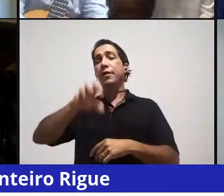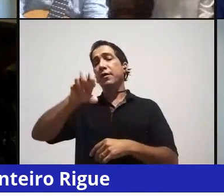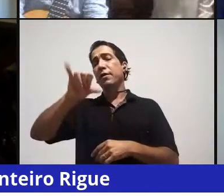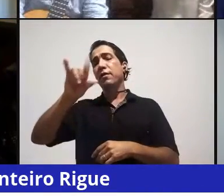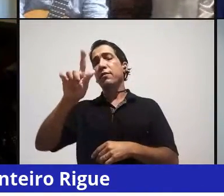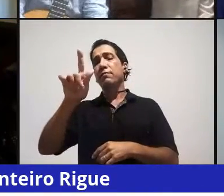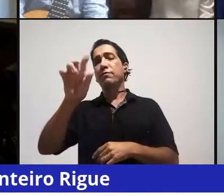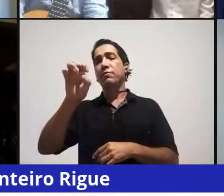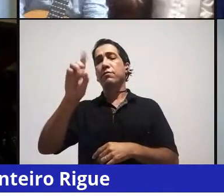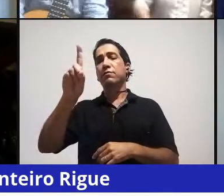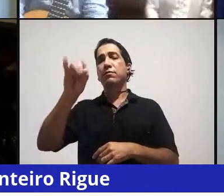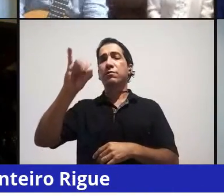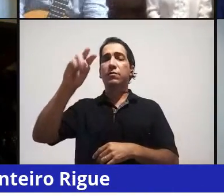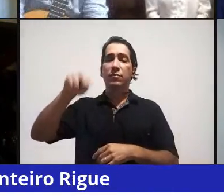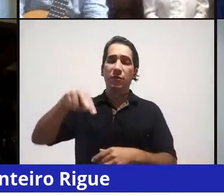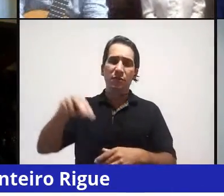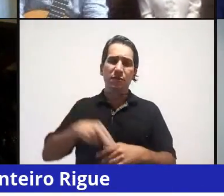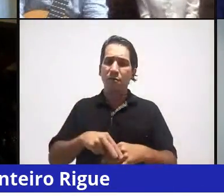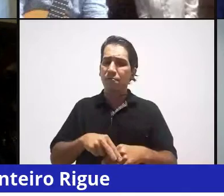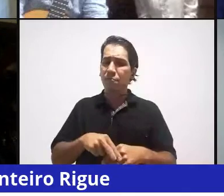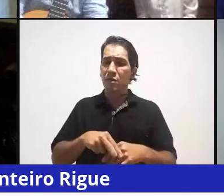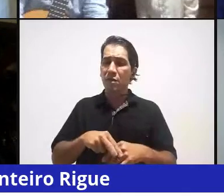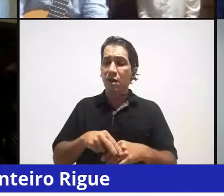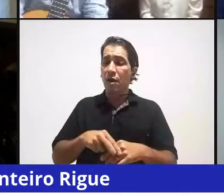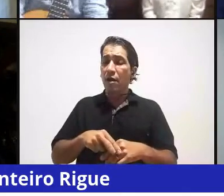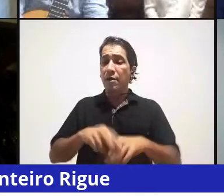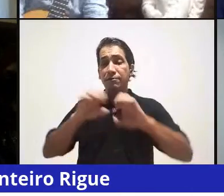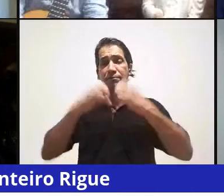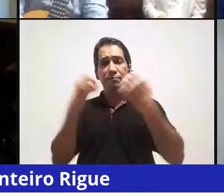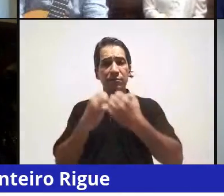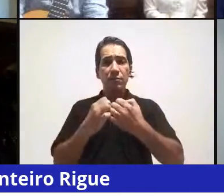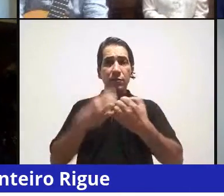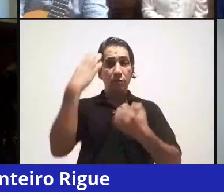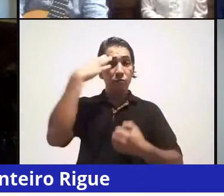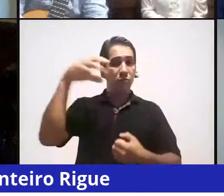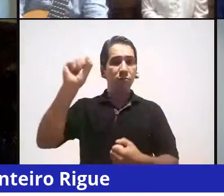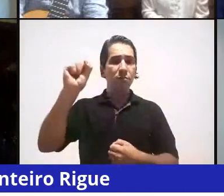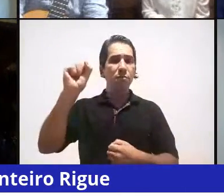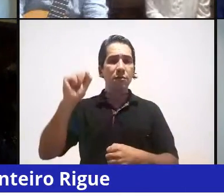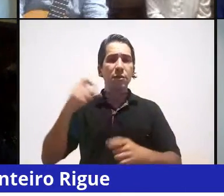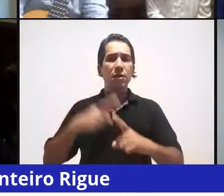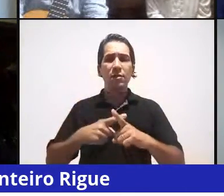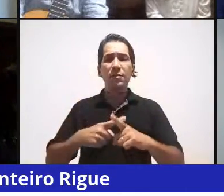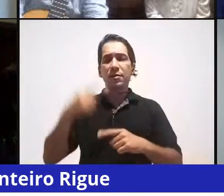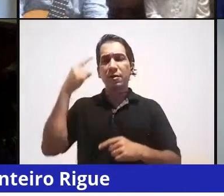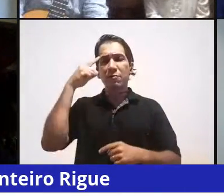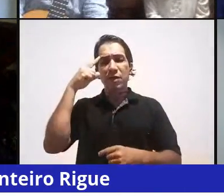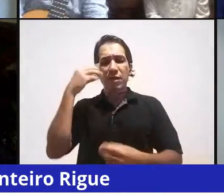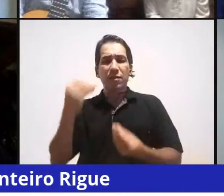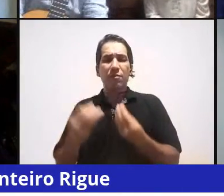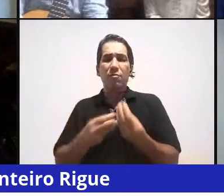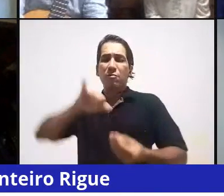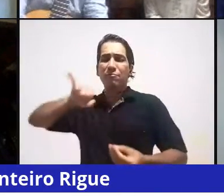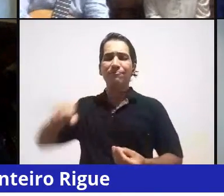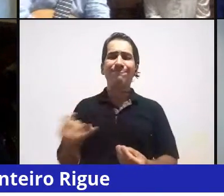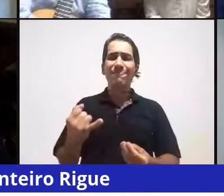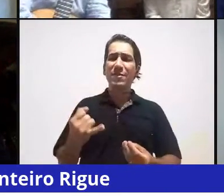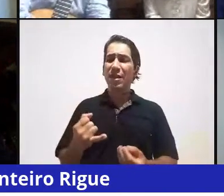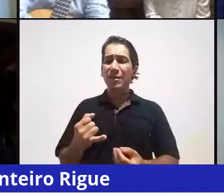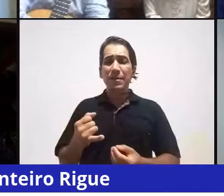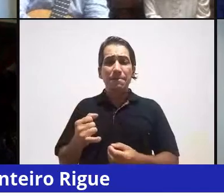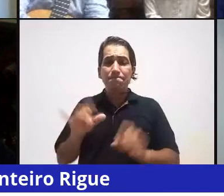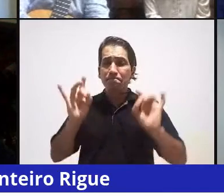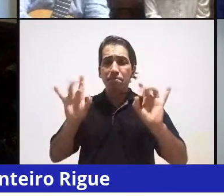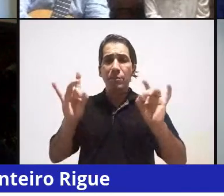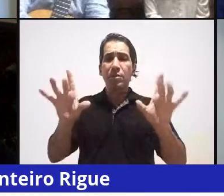as perspectivas que a gente puder imaginar. Ele é uma possibilidade ímpar, pois integra num só